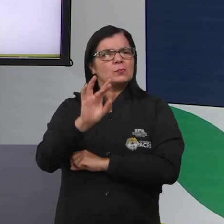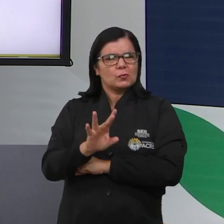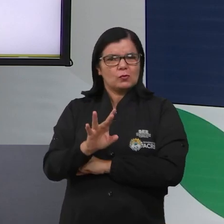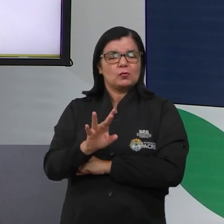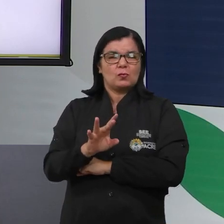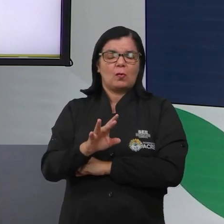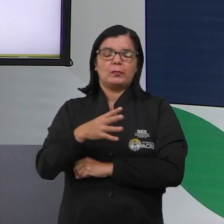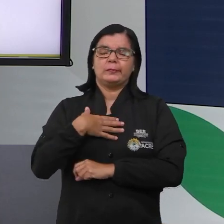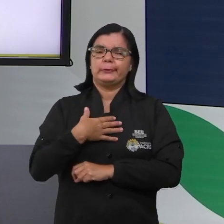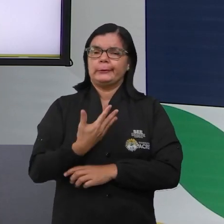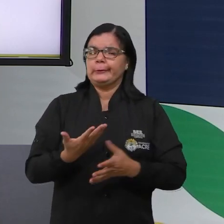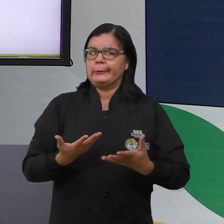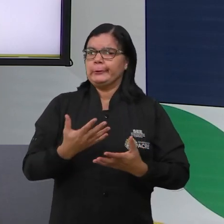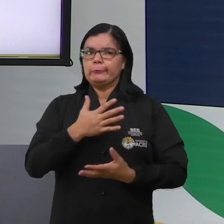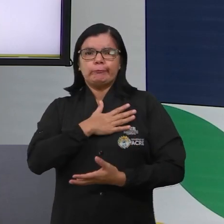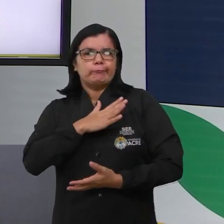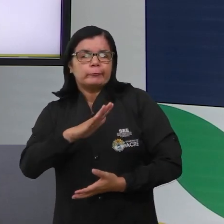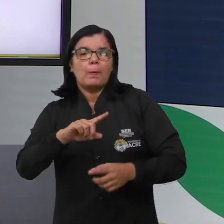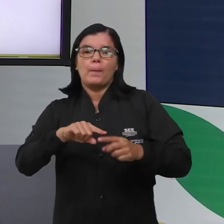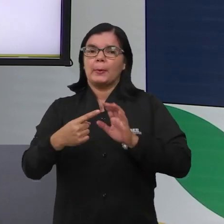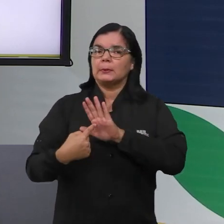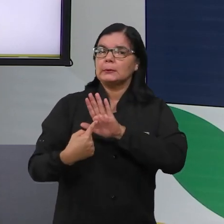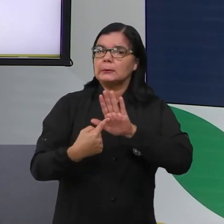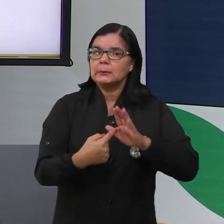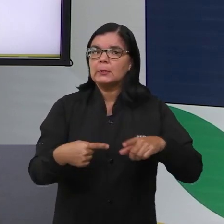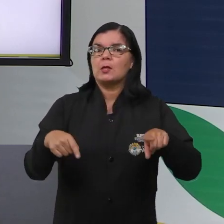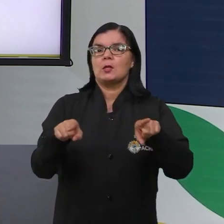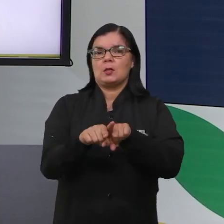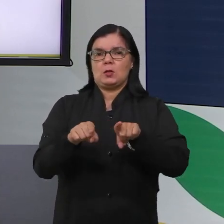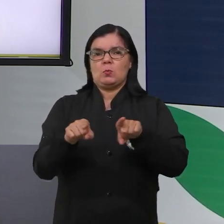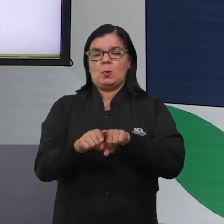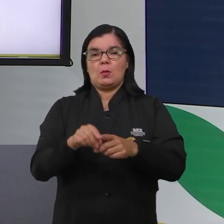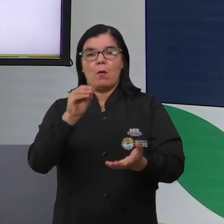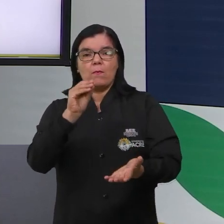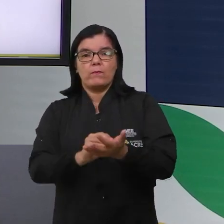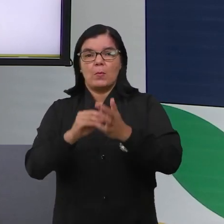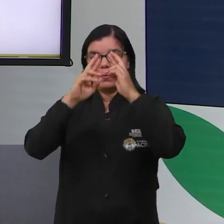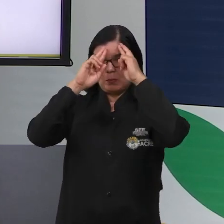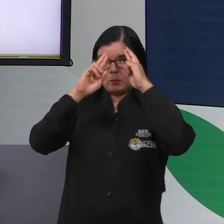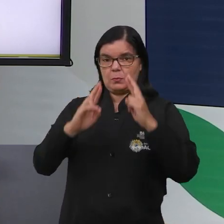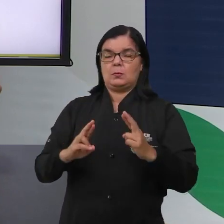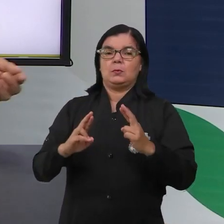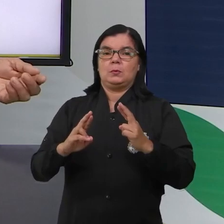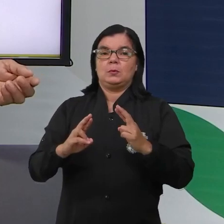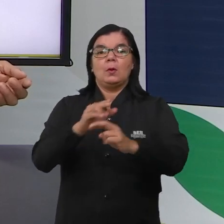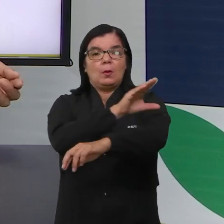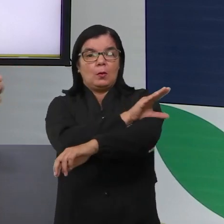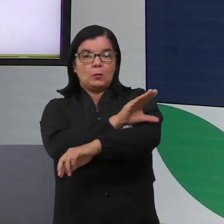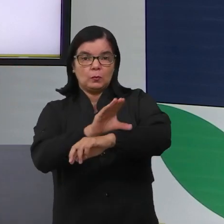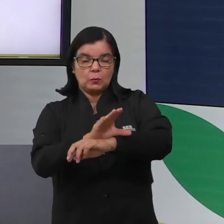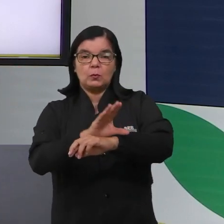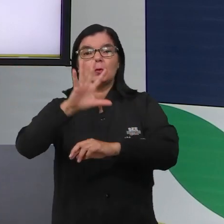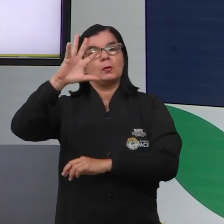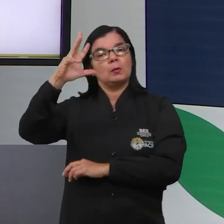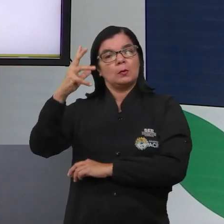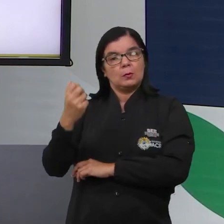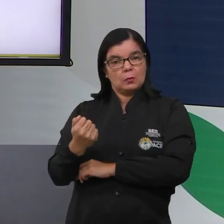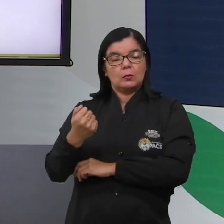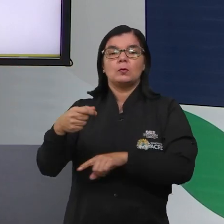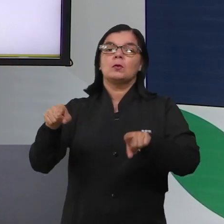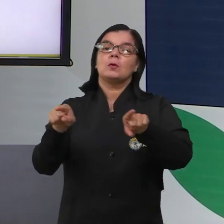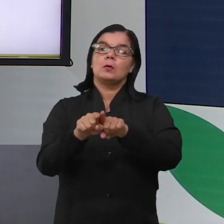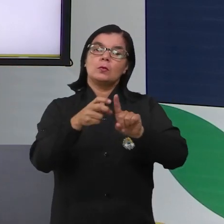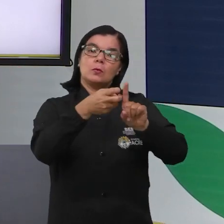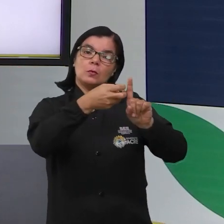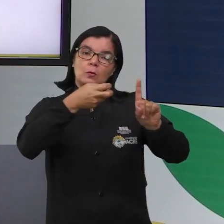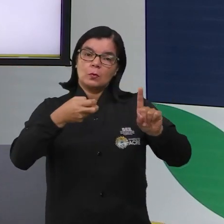um desconforto, mas manifestava também um desrespeito à cultura vinda da África e à cultura dos